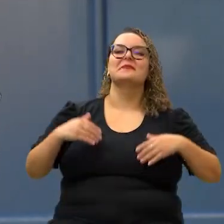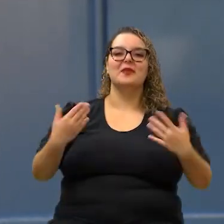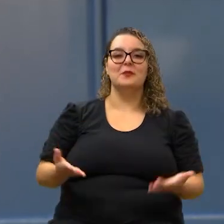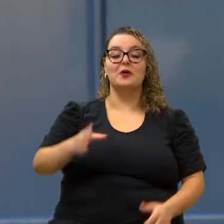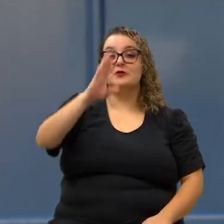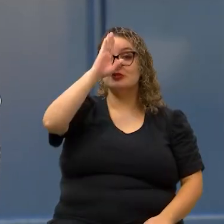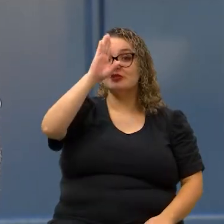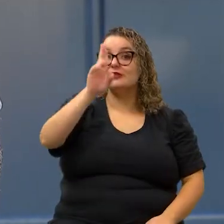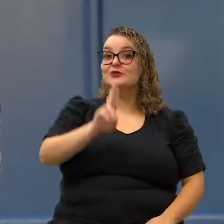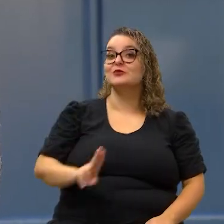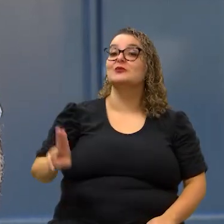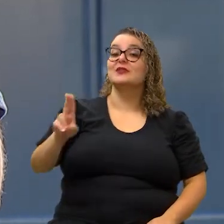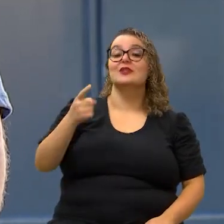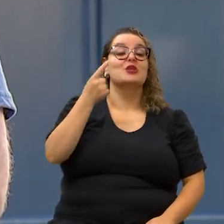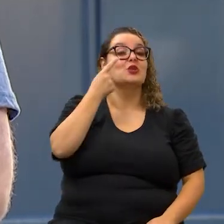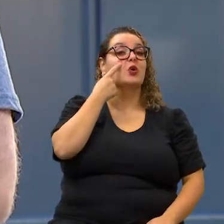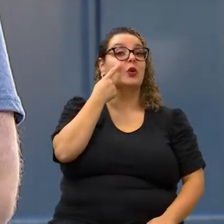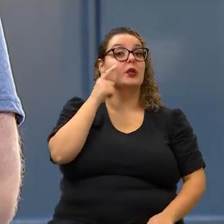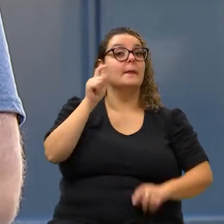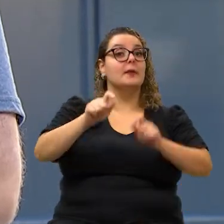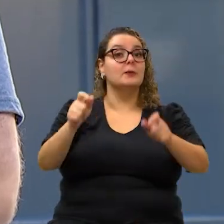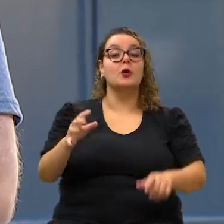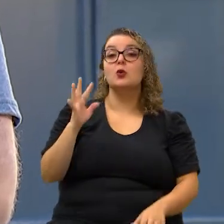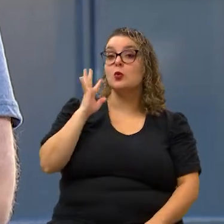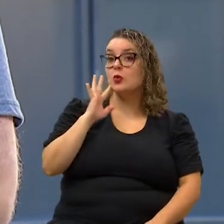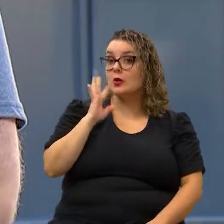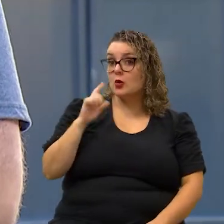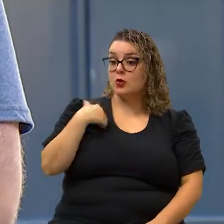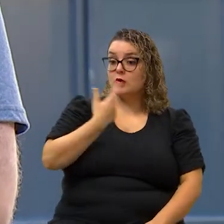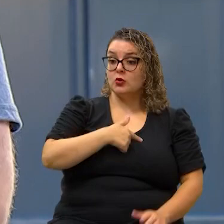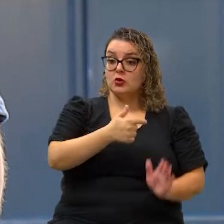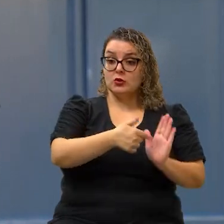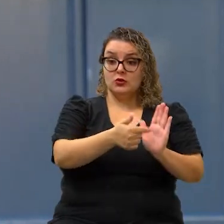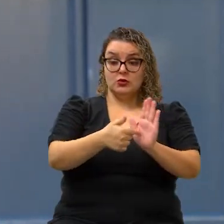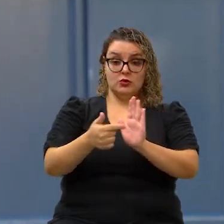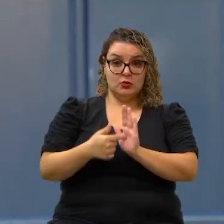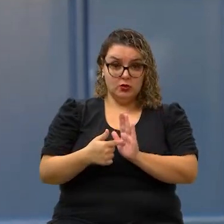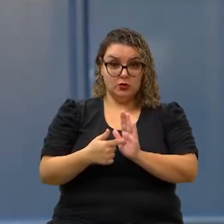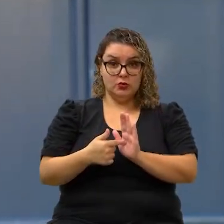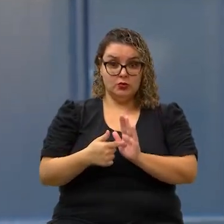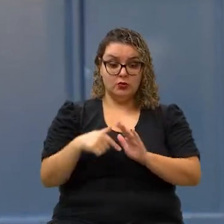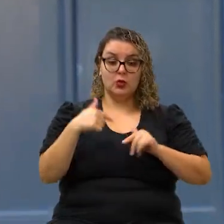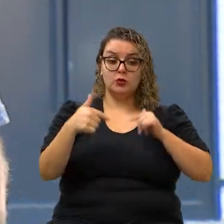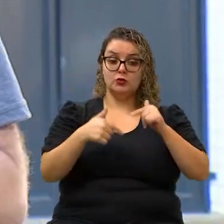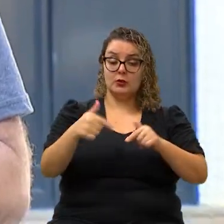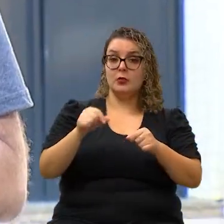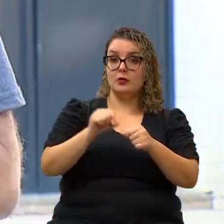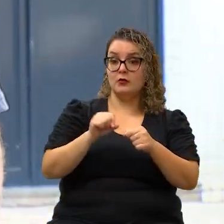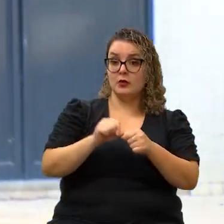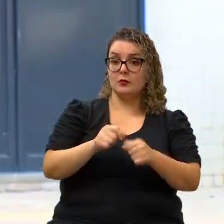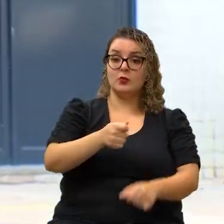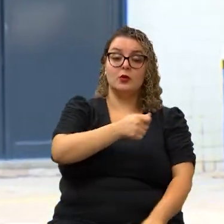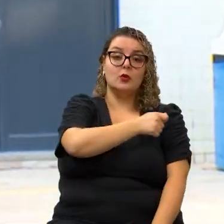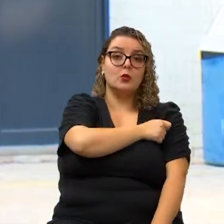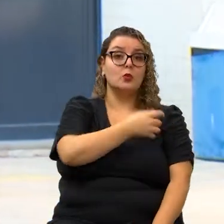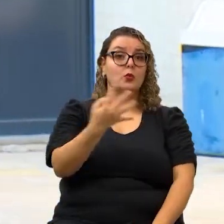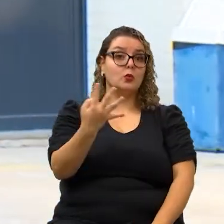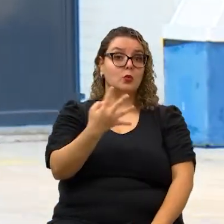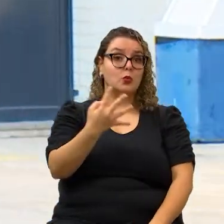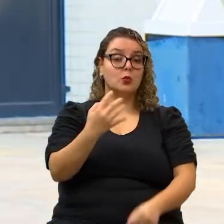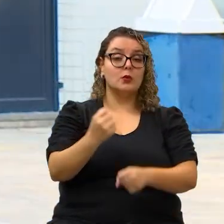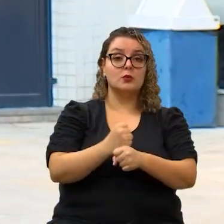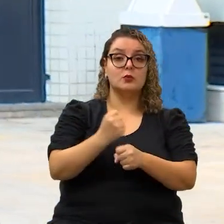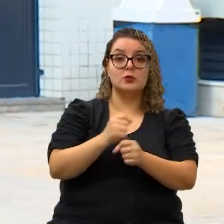Bom, é o direto da universidade. Olha só, pessoal, que bacana. A gente vai mostrar um trabalho realizado por alunos